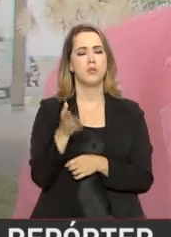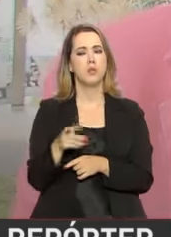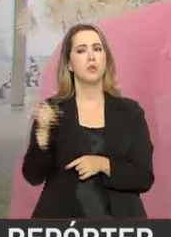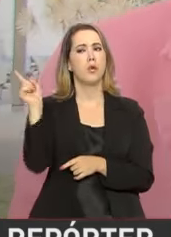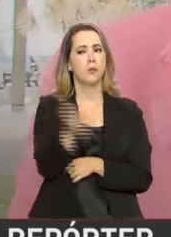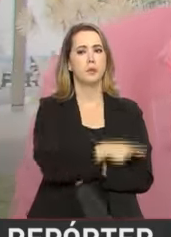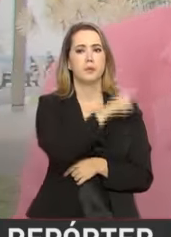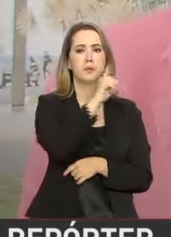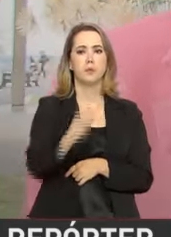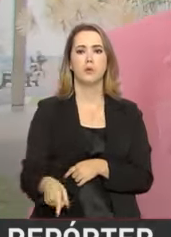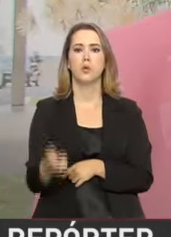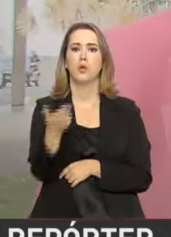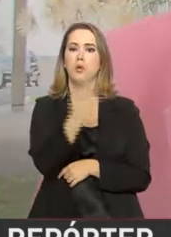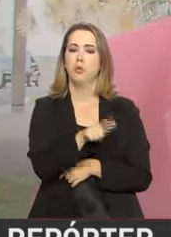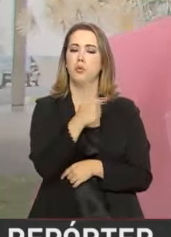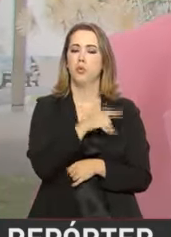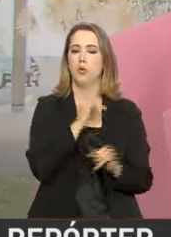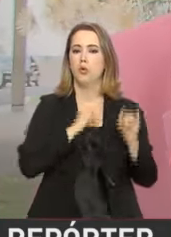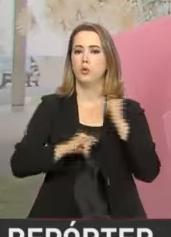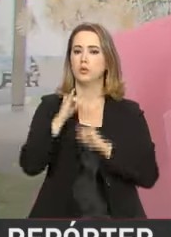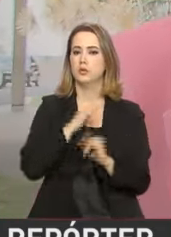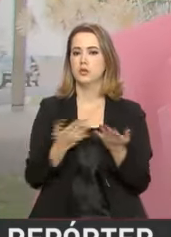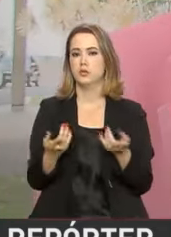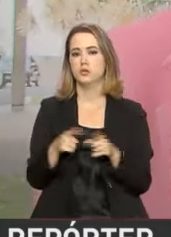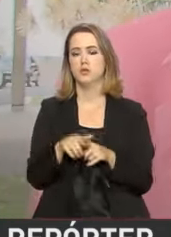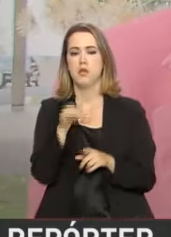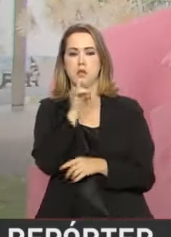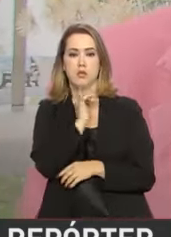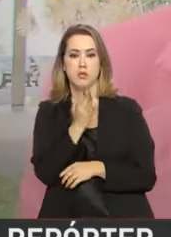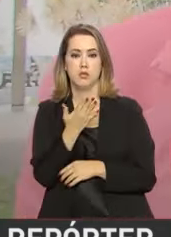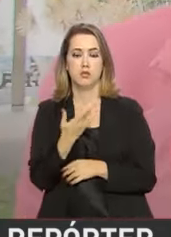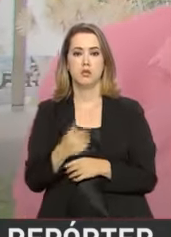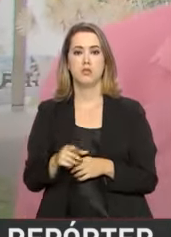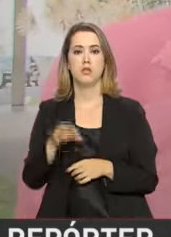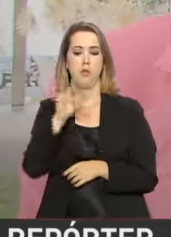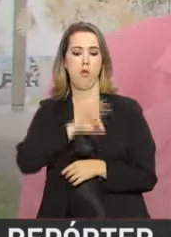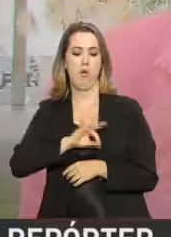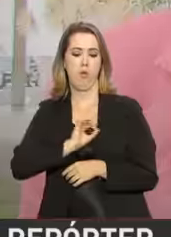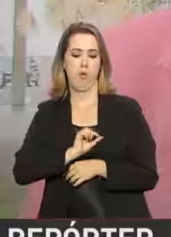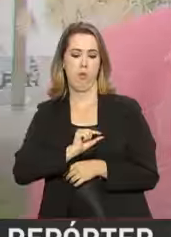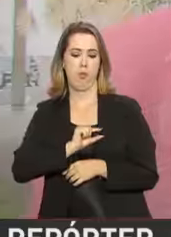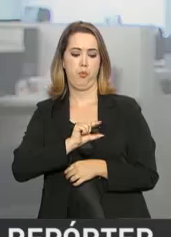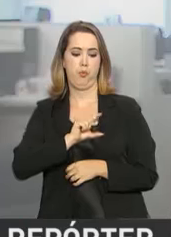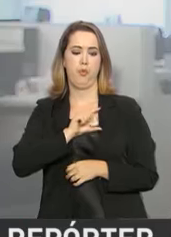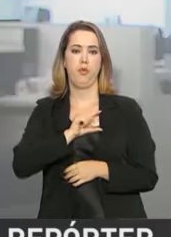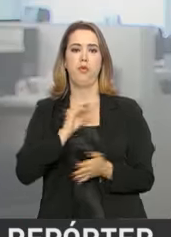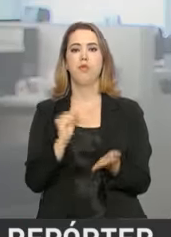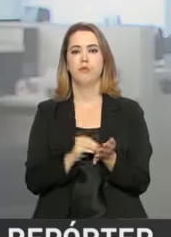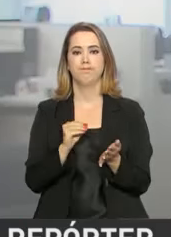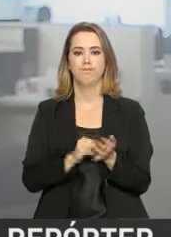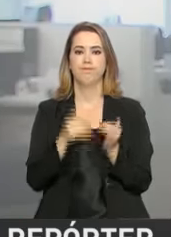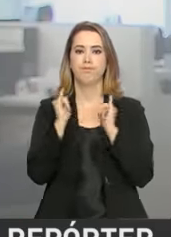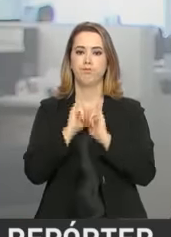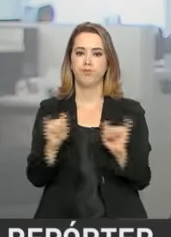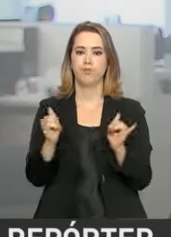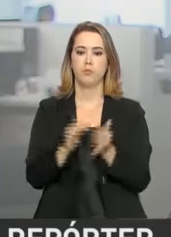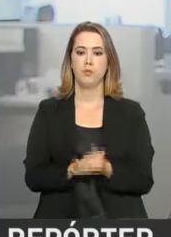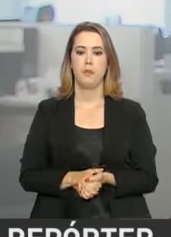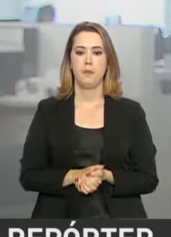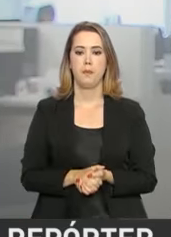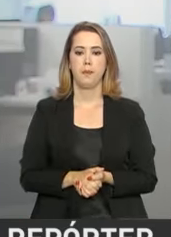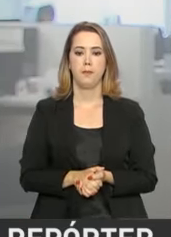cancelado por outros motivos, como por exemplo, aumento de renda não informado. Não existe uma regra